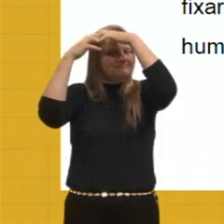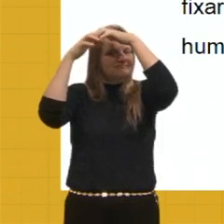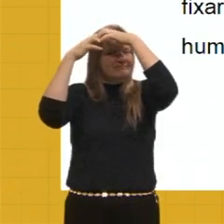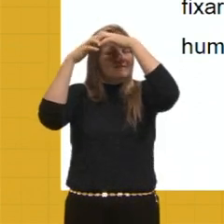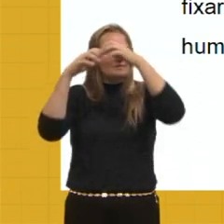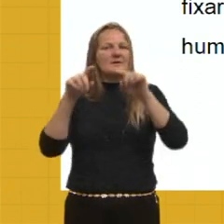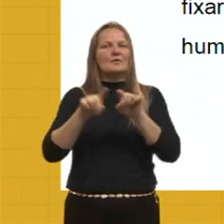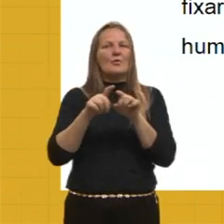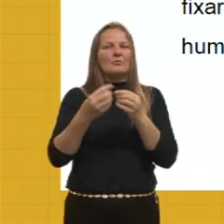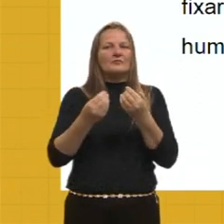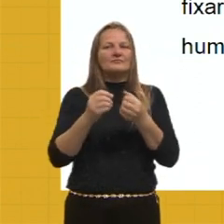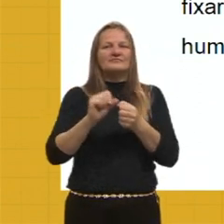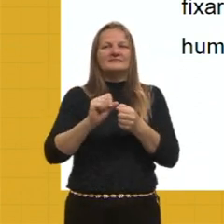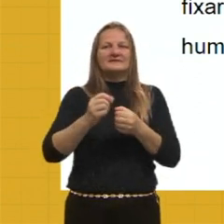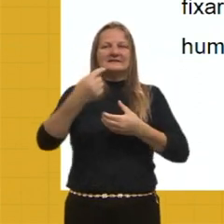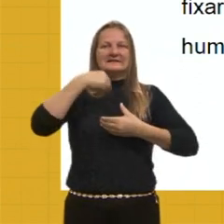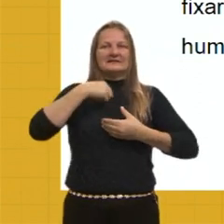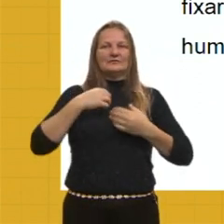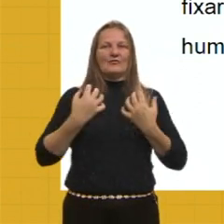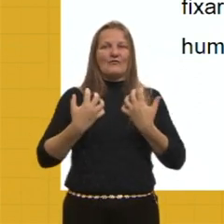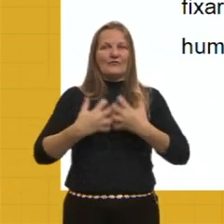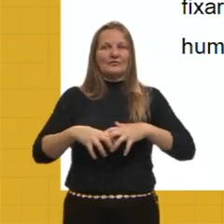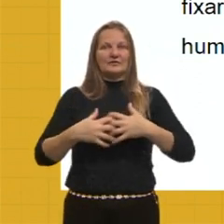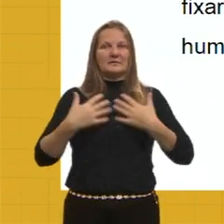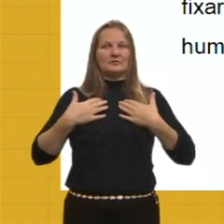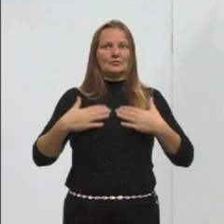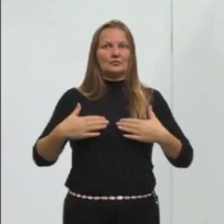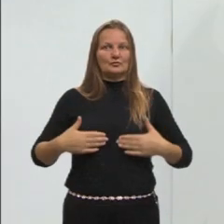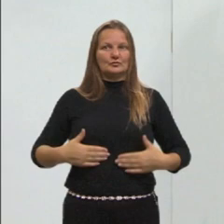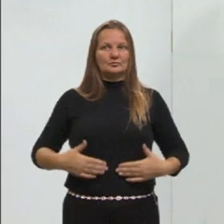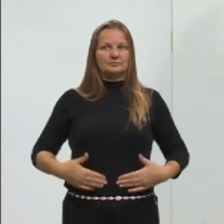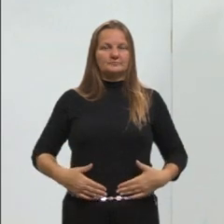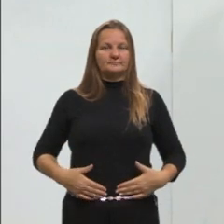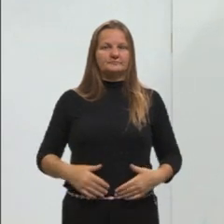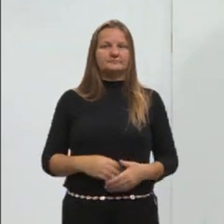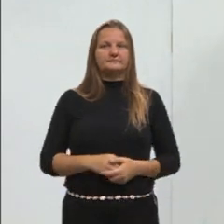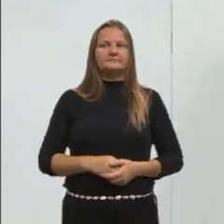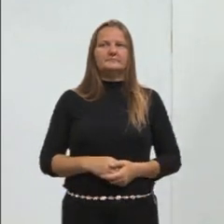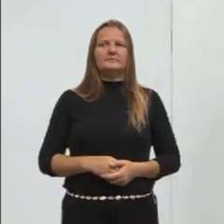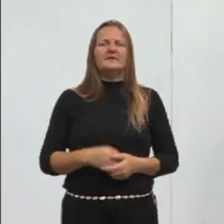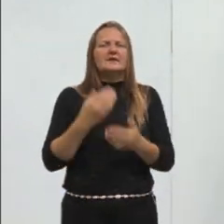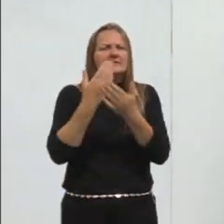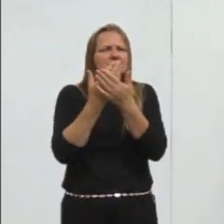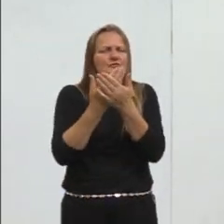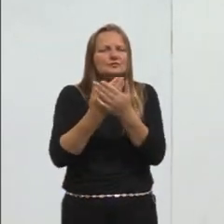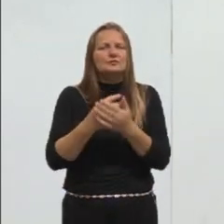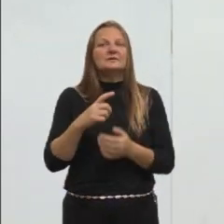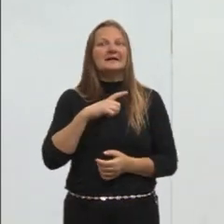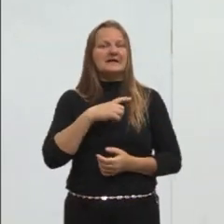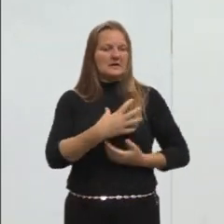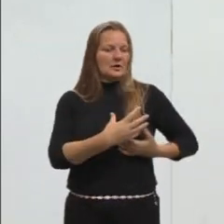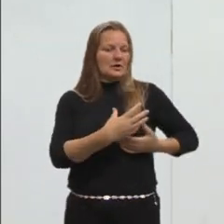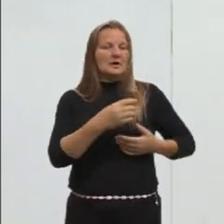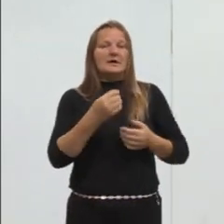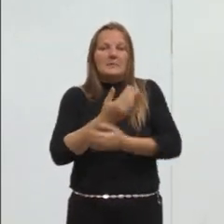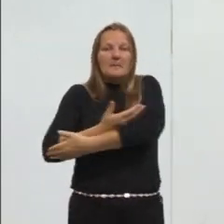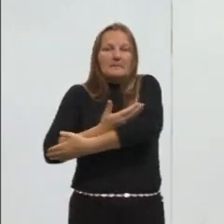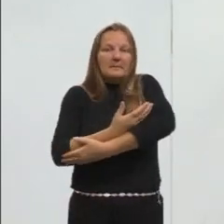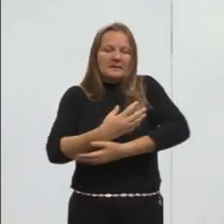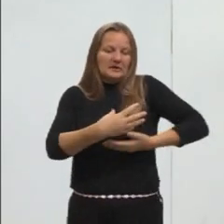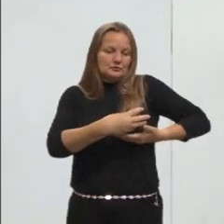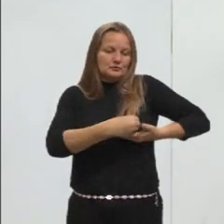reprodutivas mas sai um estudo a pouco tempo até trabalhei com os meus alunos que até no leite materno já tem né microplástico